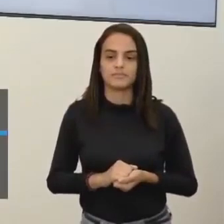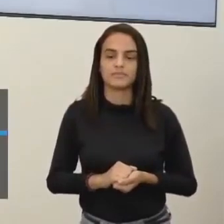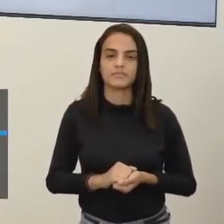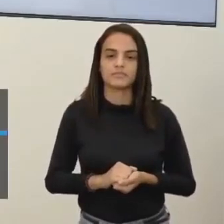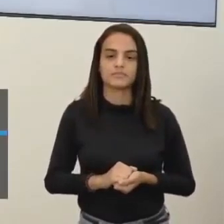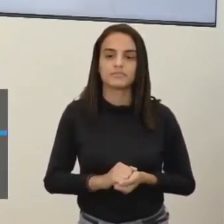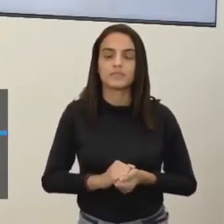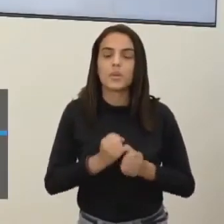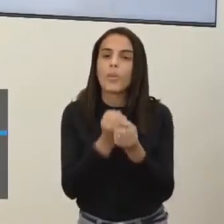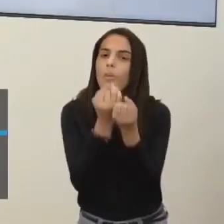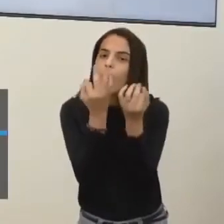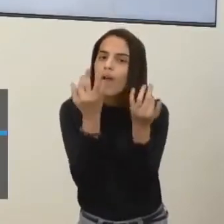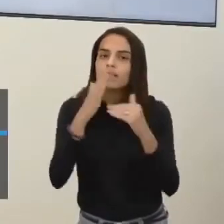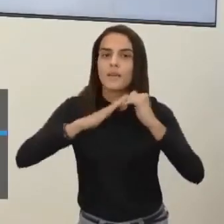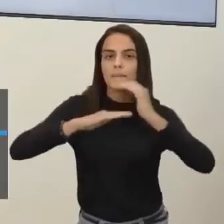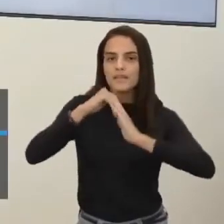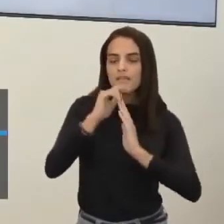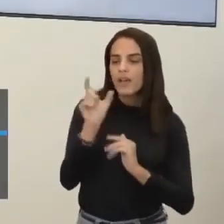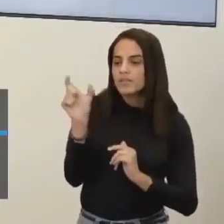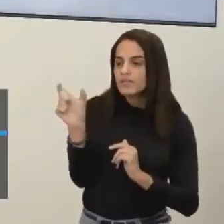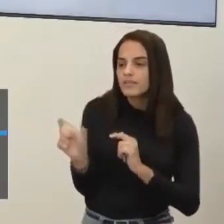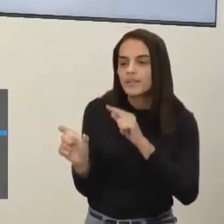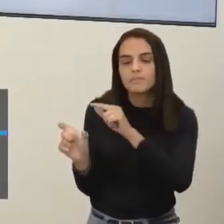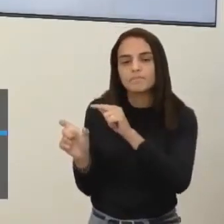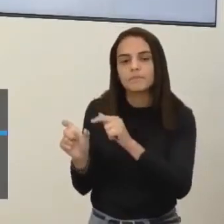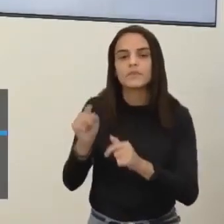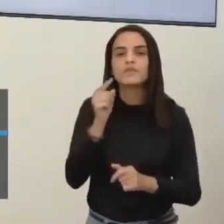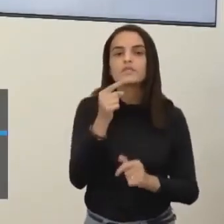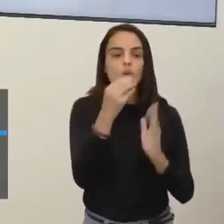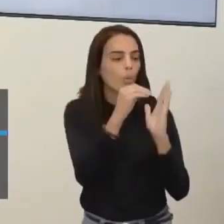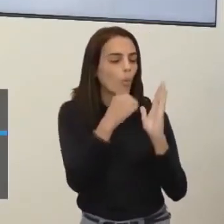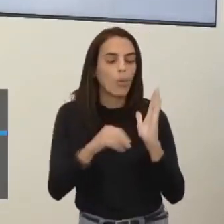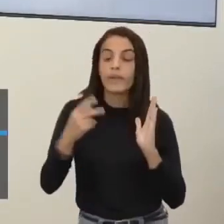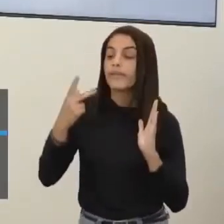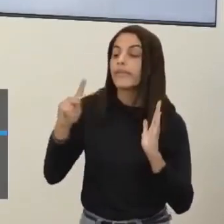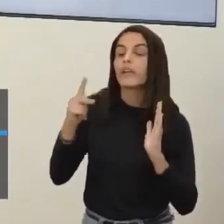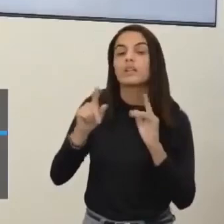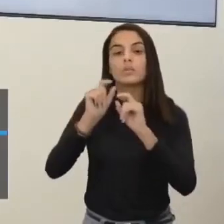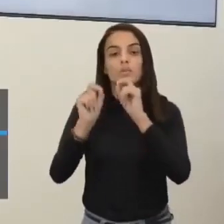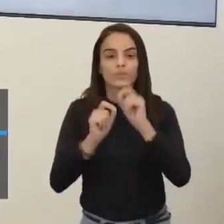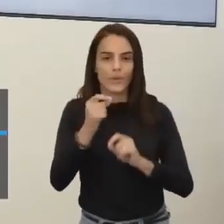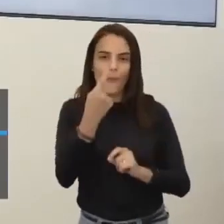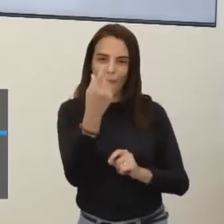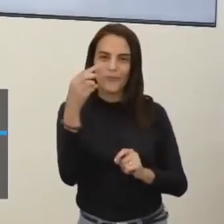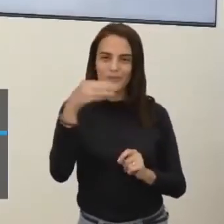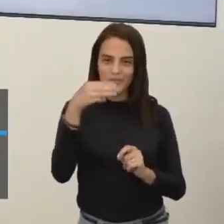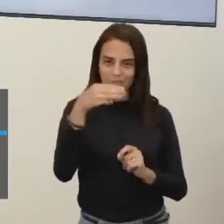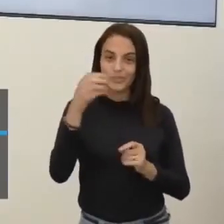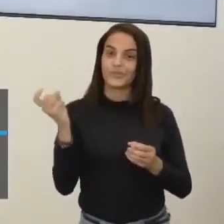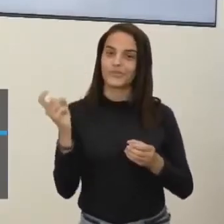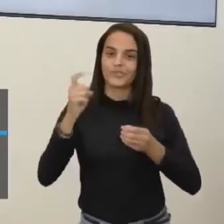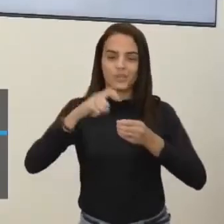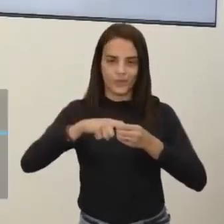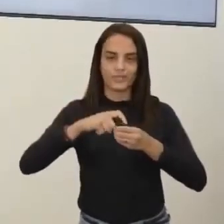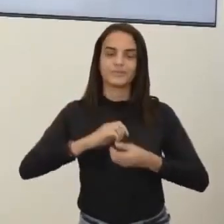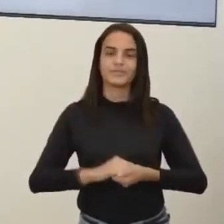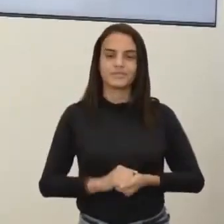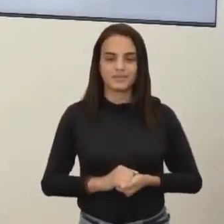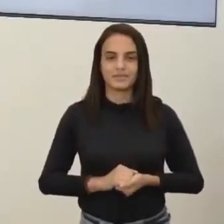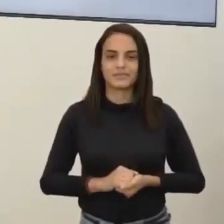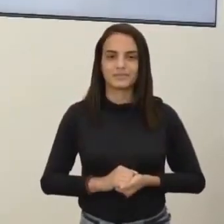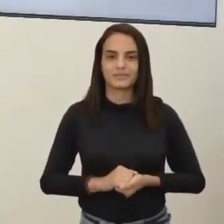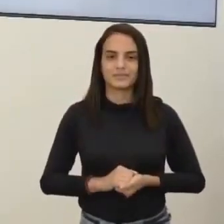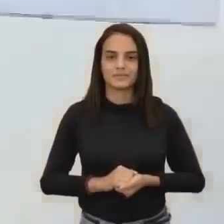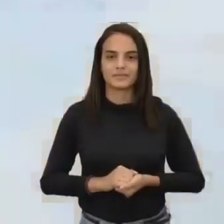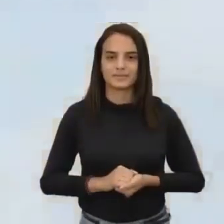Então, quais são as habilidades do seu personagem? O que você colocou nele? Vamos lá, um minutinho e já voltamos.